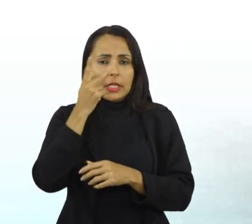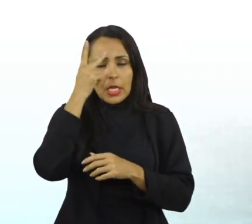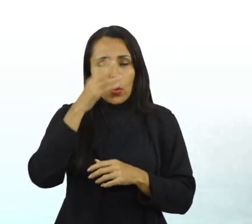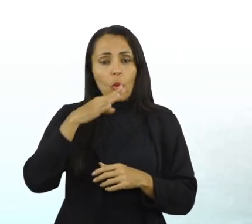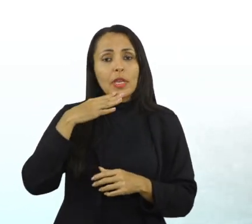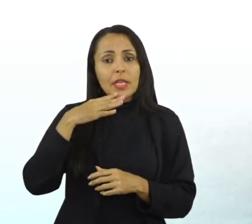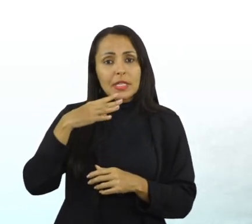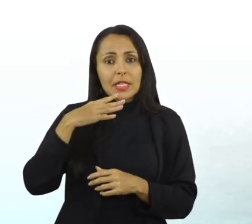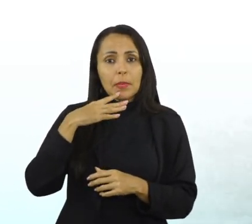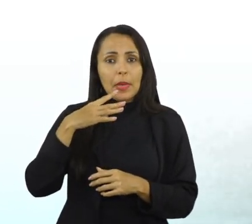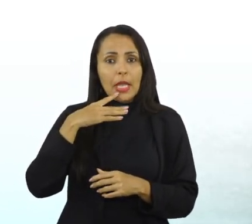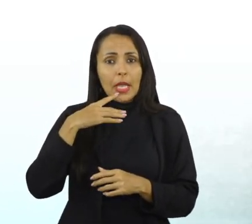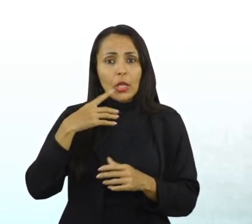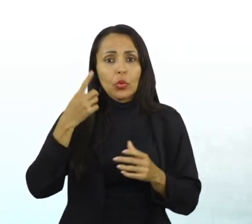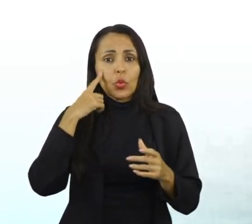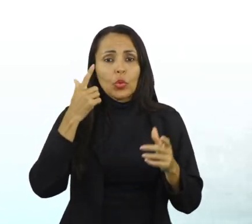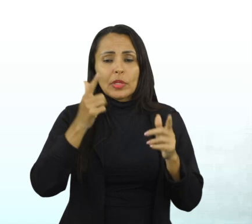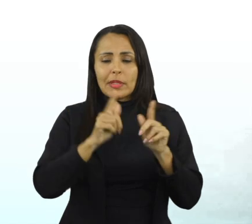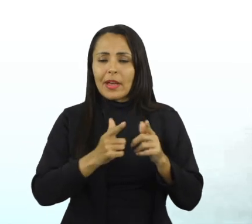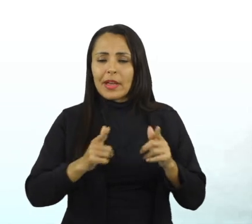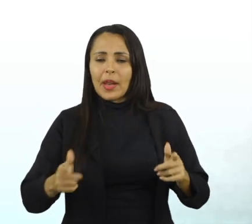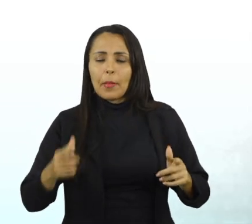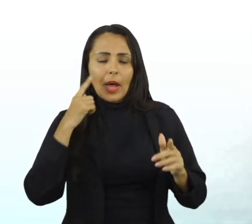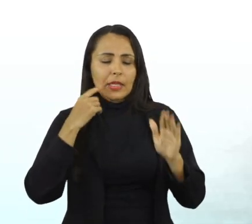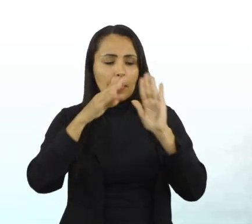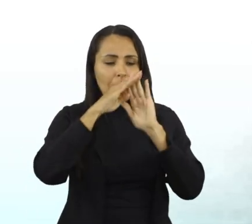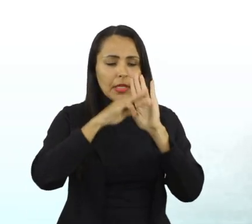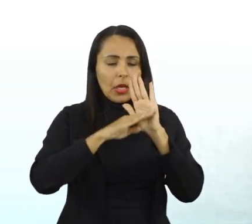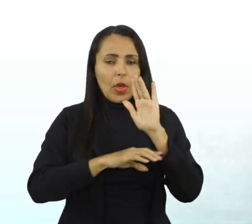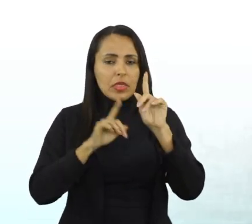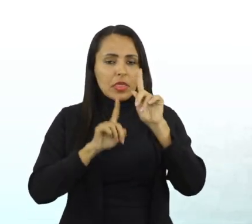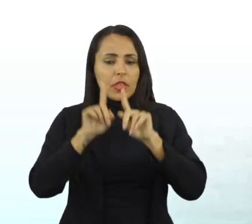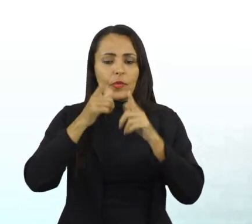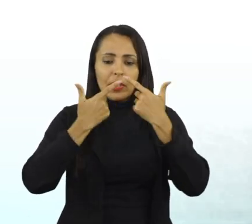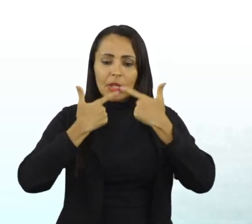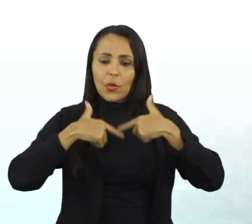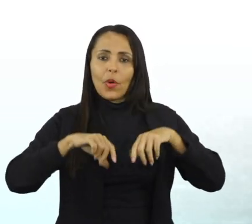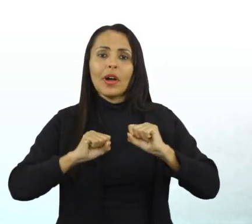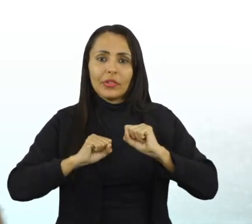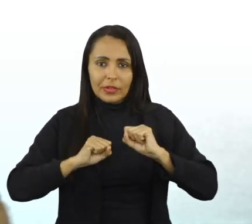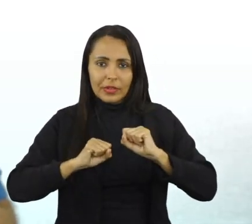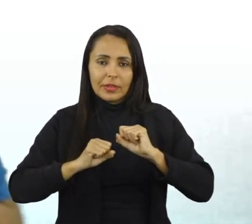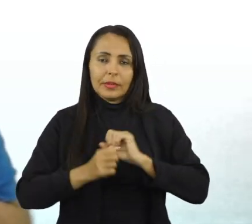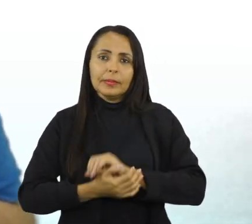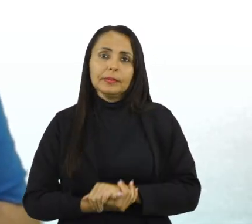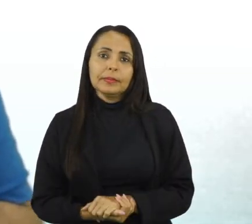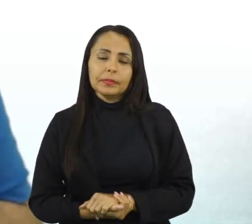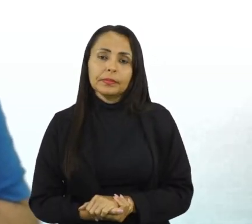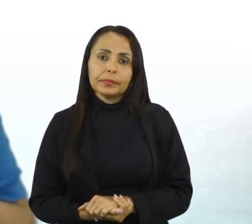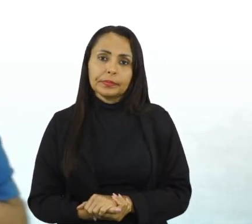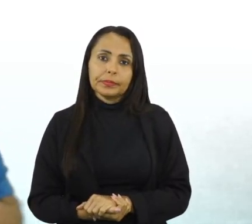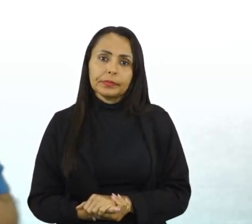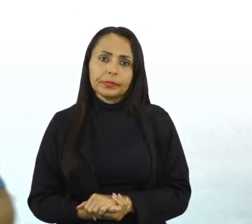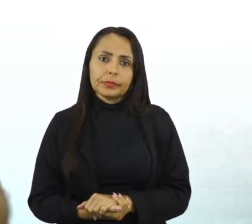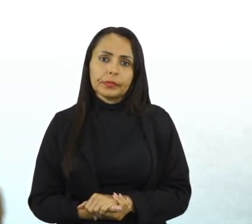aquelas pessoas que têm conhecimento da norma padrão, da norma culta. Ele já está falando do nível de linguagem. Tá?